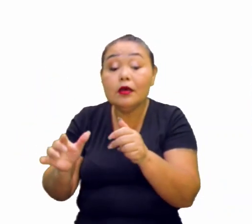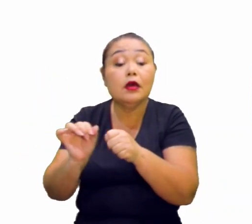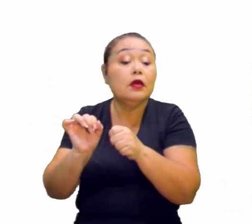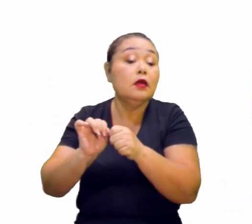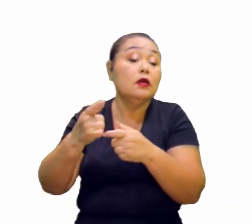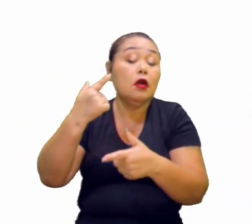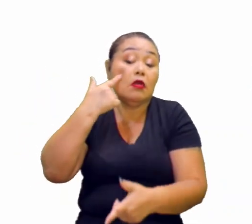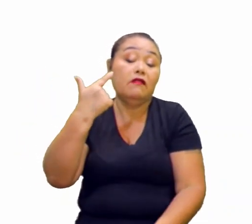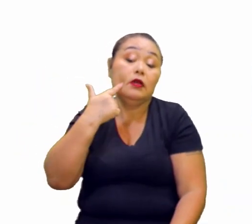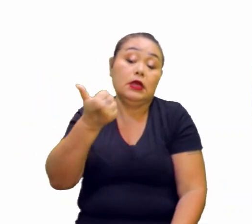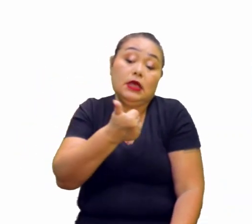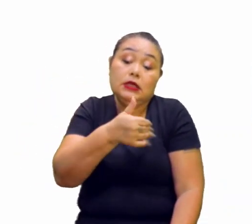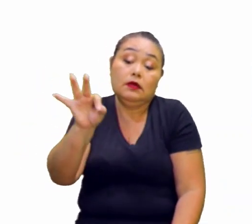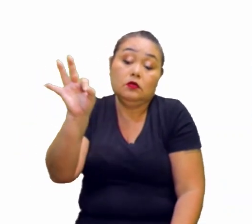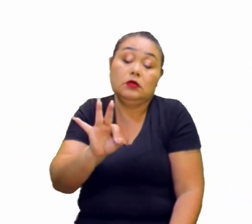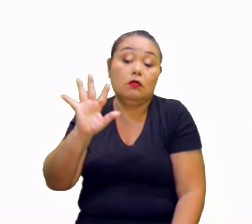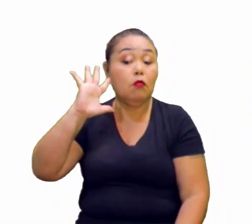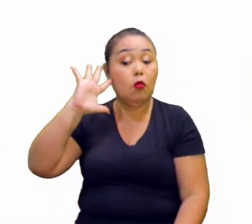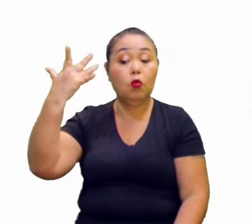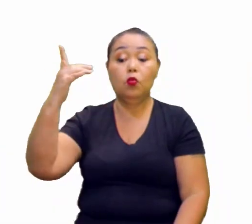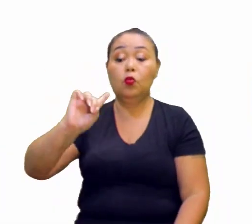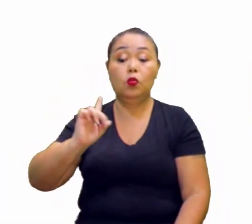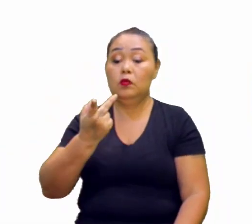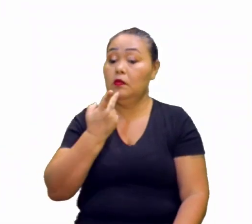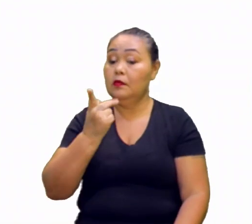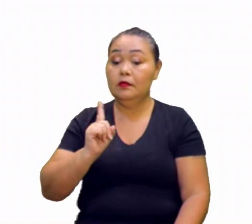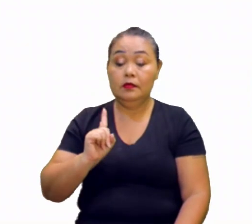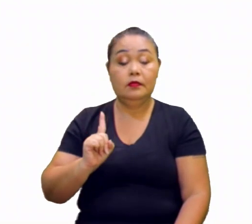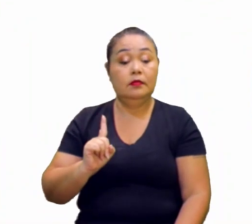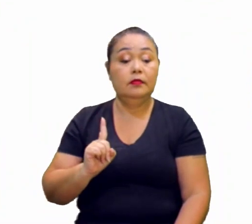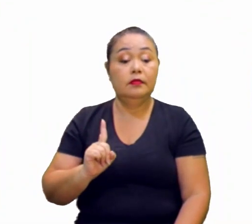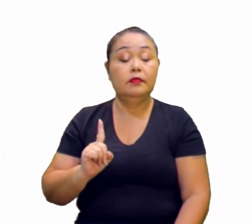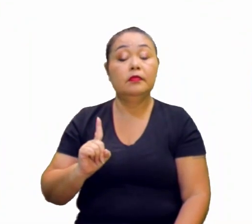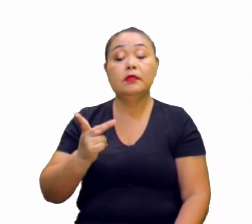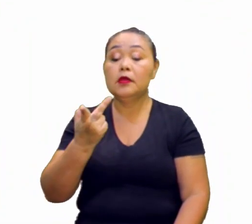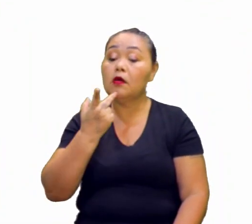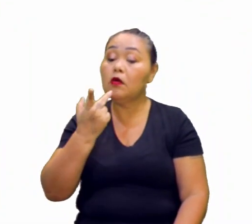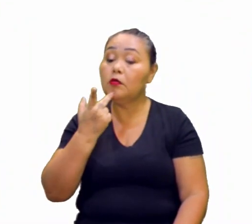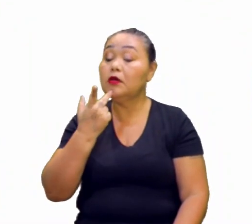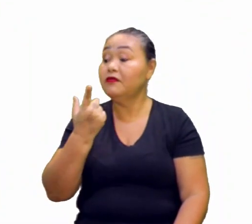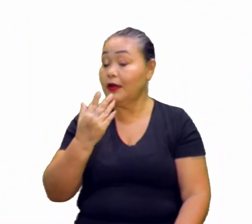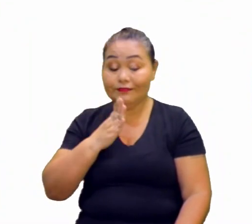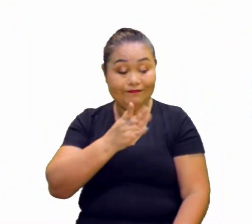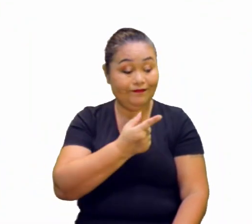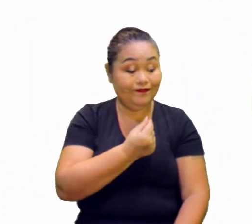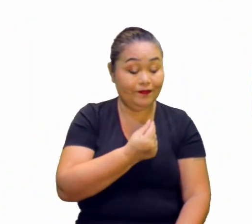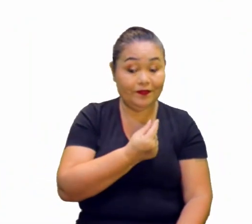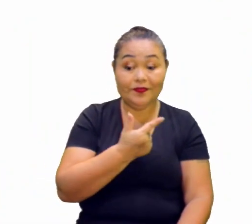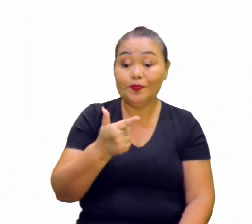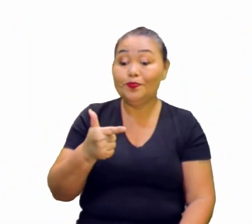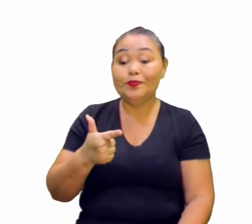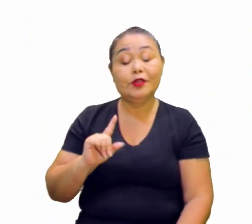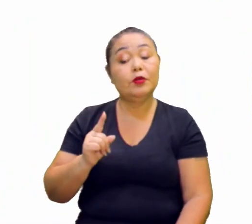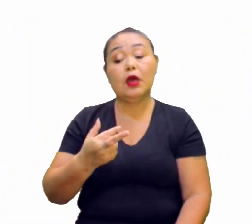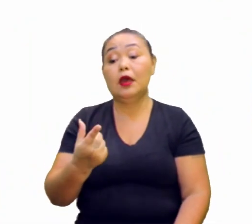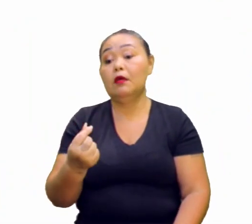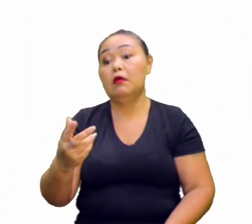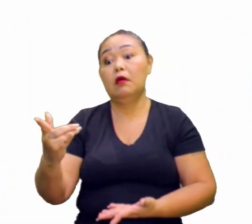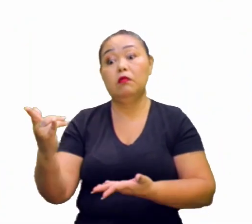solução 100%. Por quê? Quando a gente fala aí nos aspectos econômicos, eles não têm a